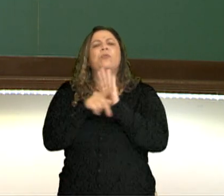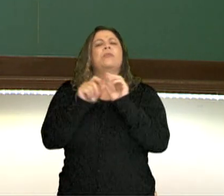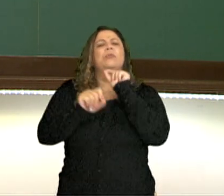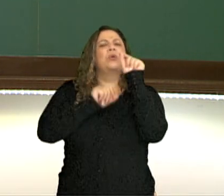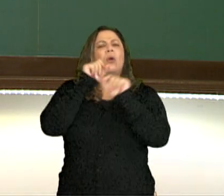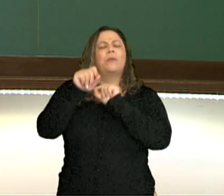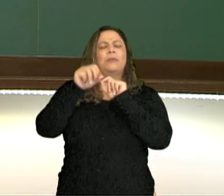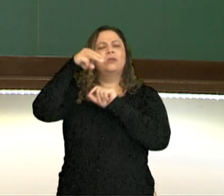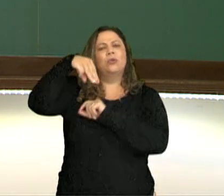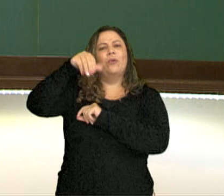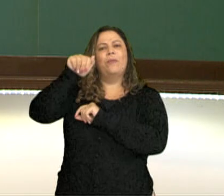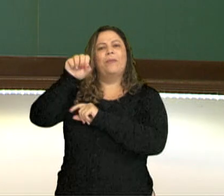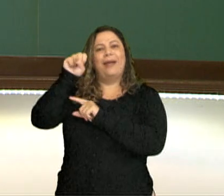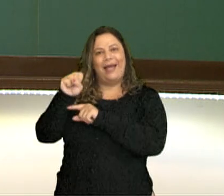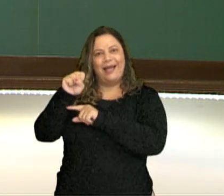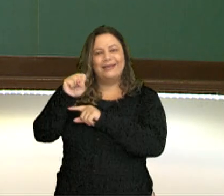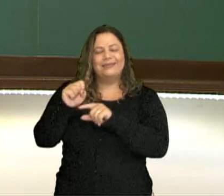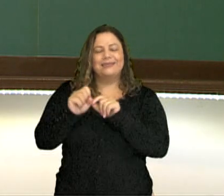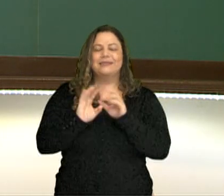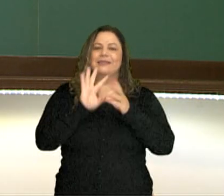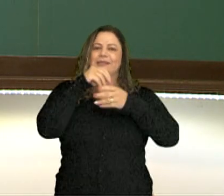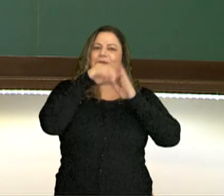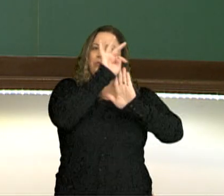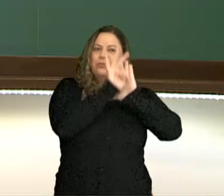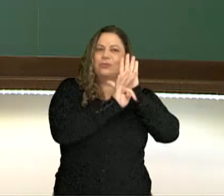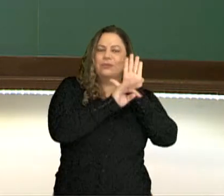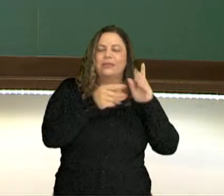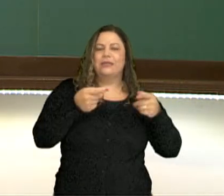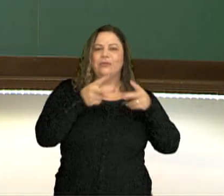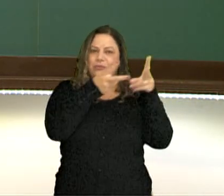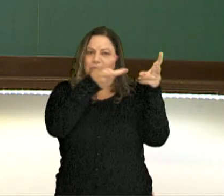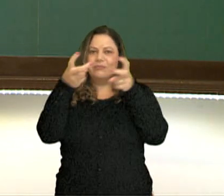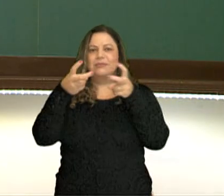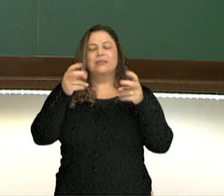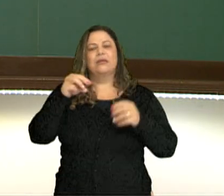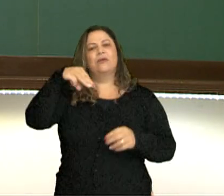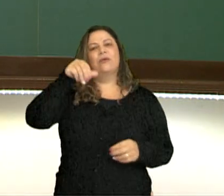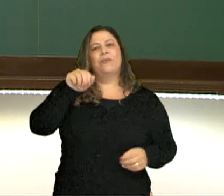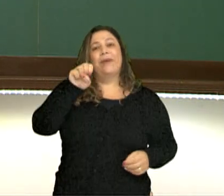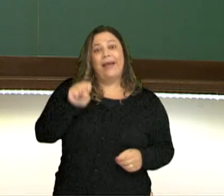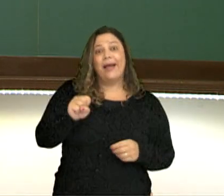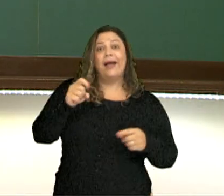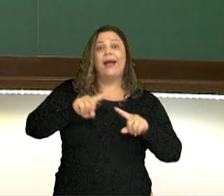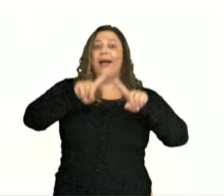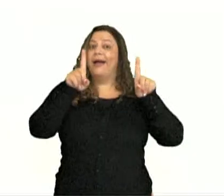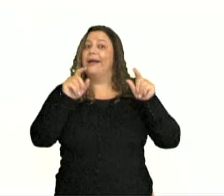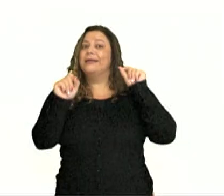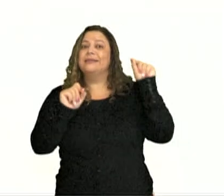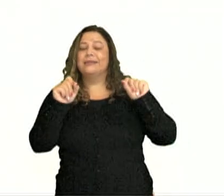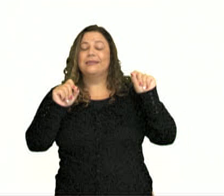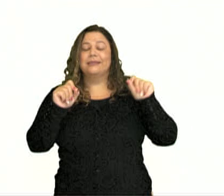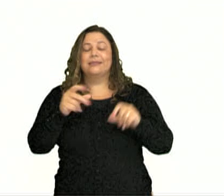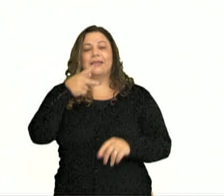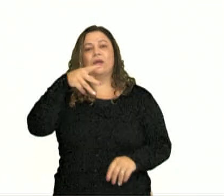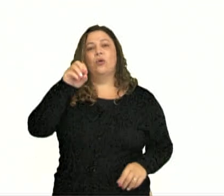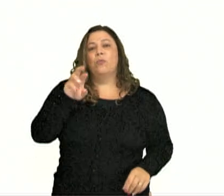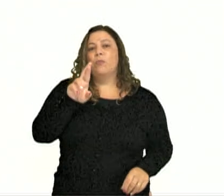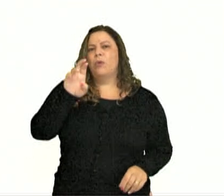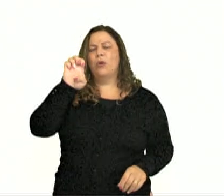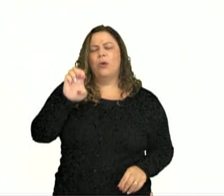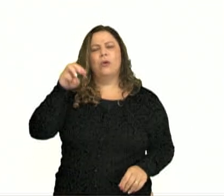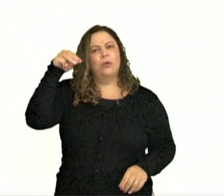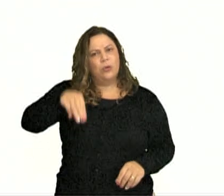texto? Então, retomando aqui, a gente observa que o mas estabelece uma relação de porém, uma relação